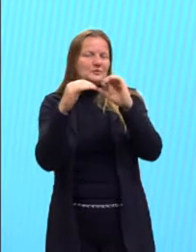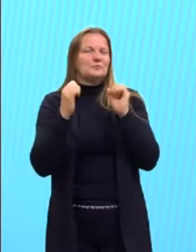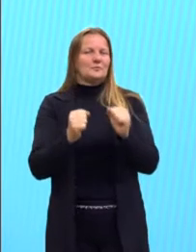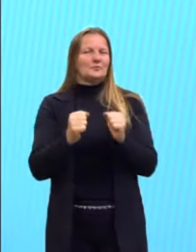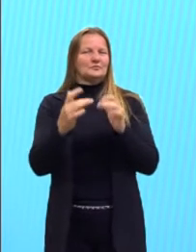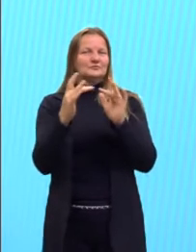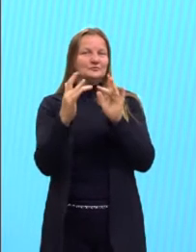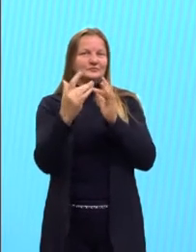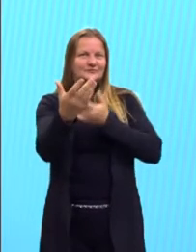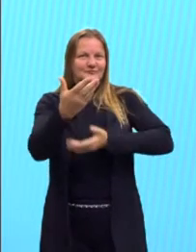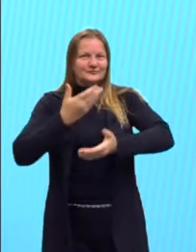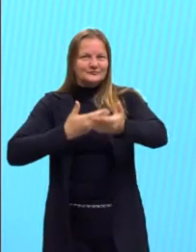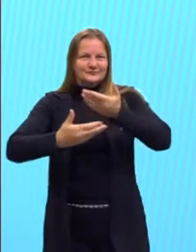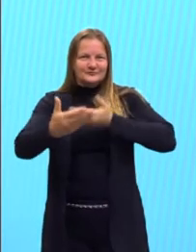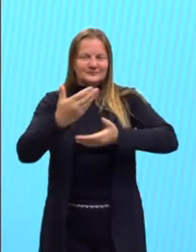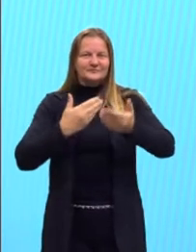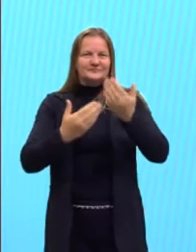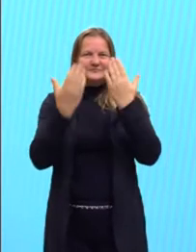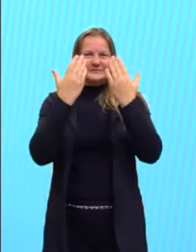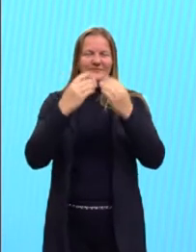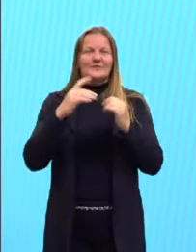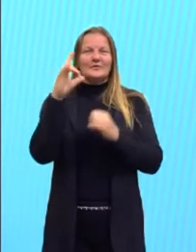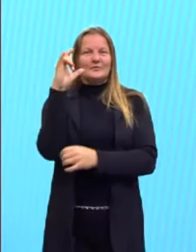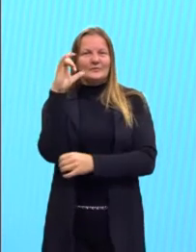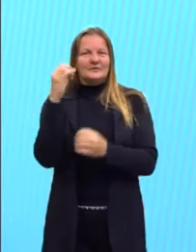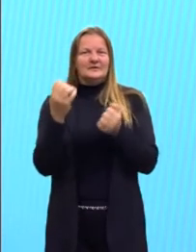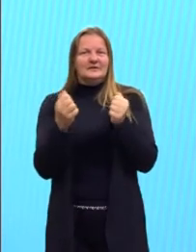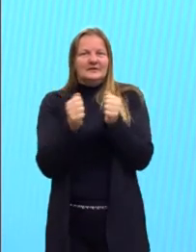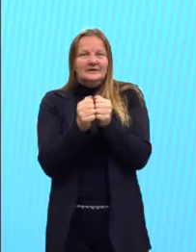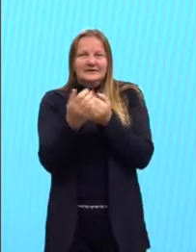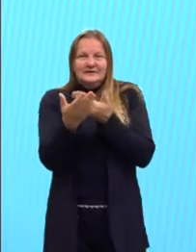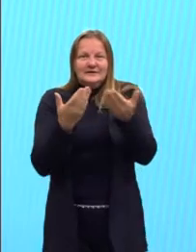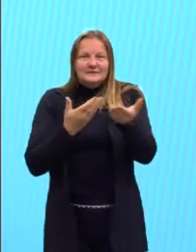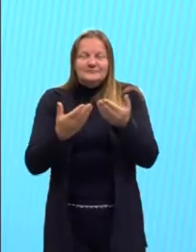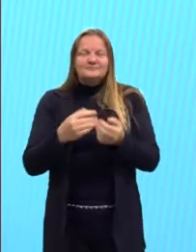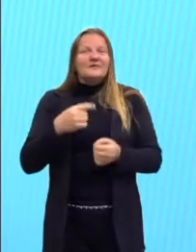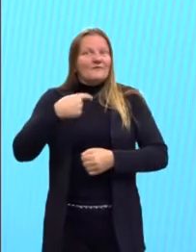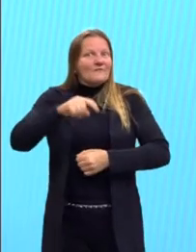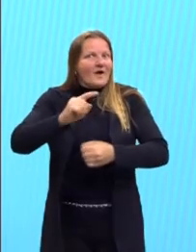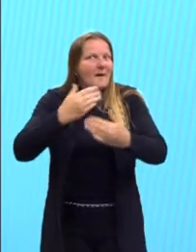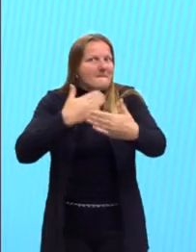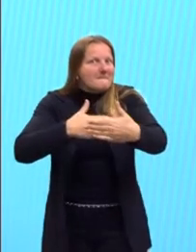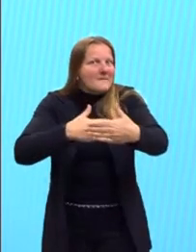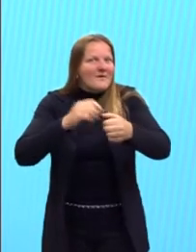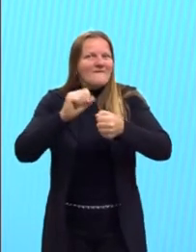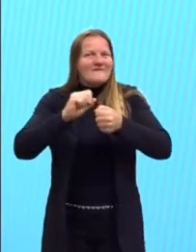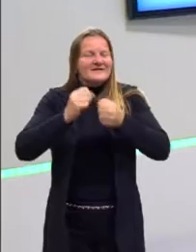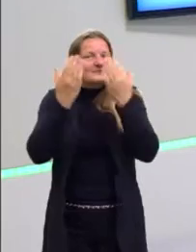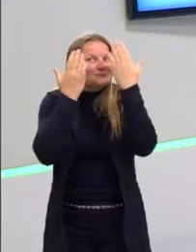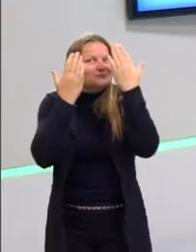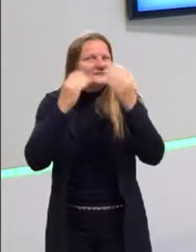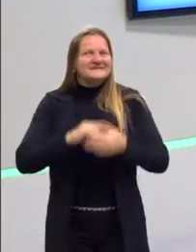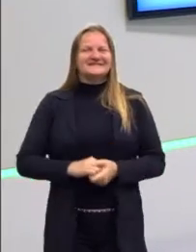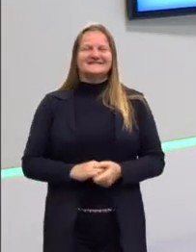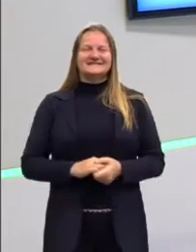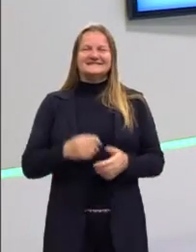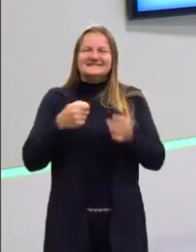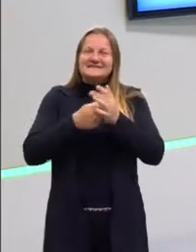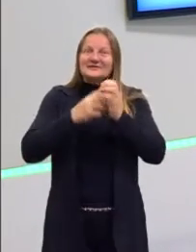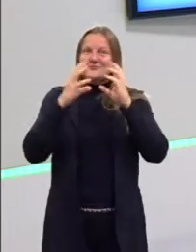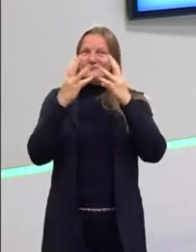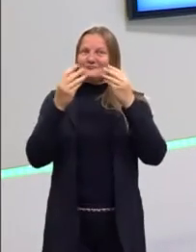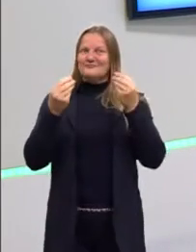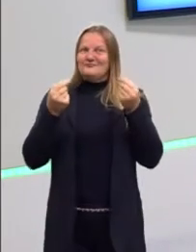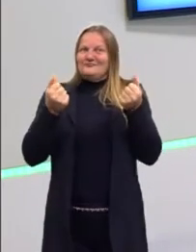dúvida manda essa dúvida no Instagram certo não vai para tua prova com dúvida tenta